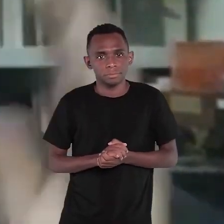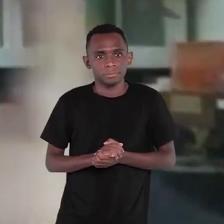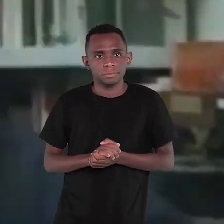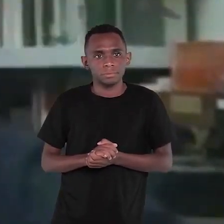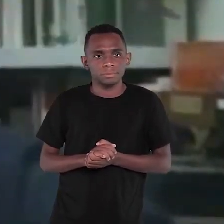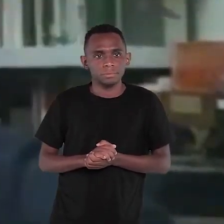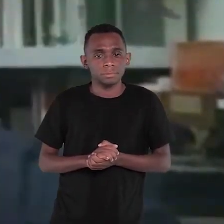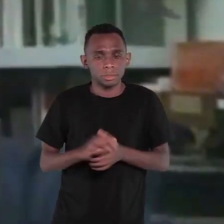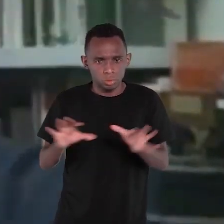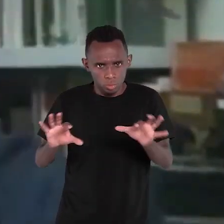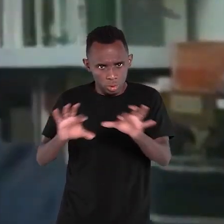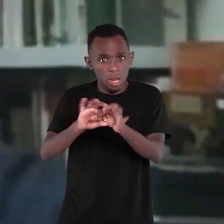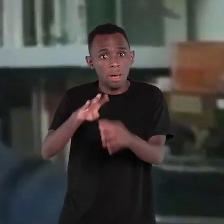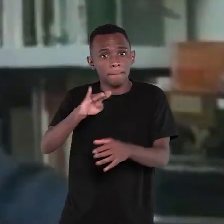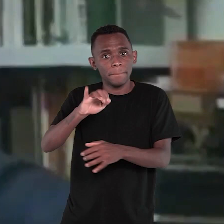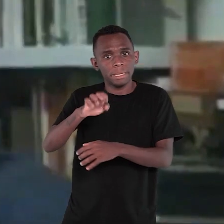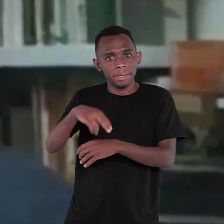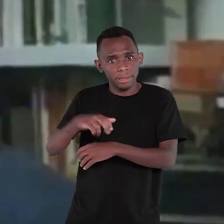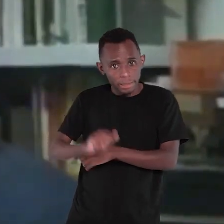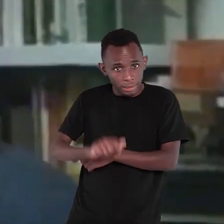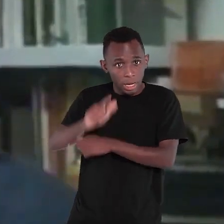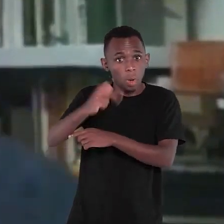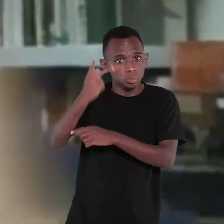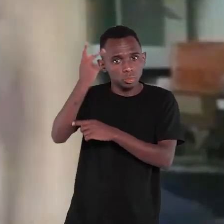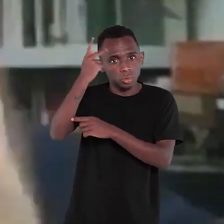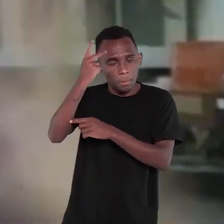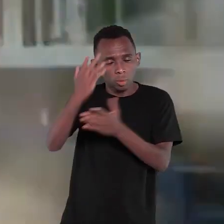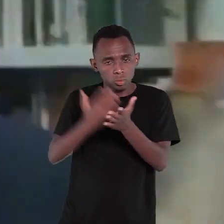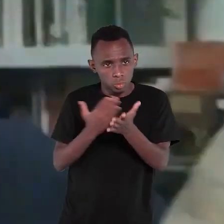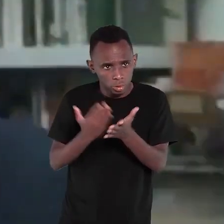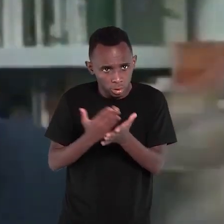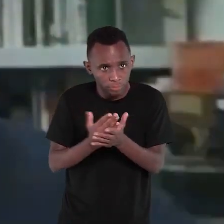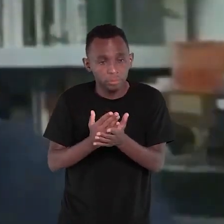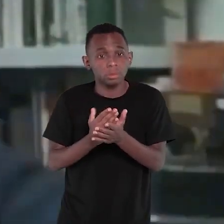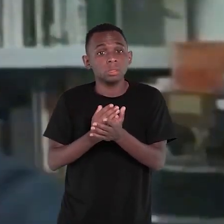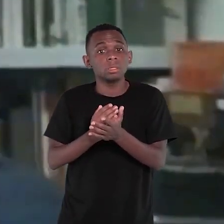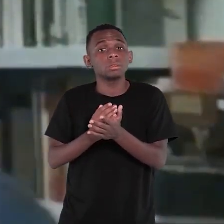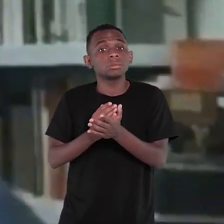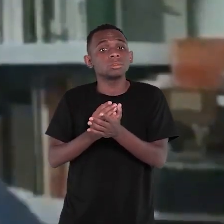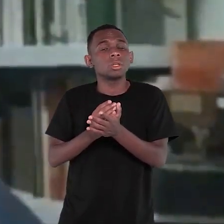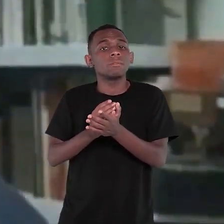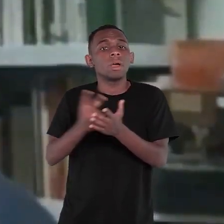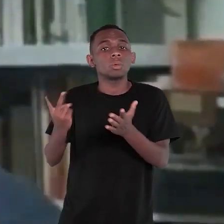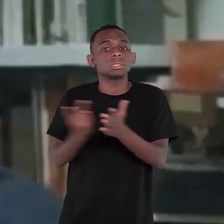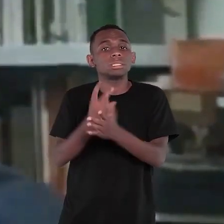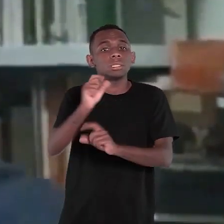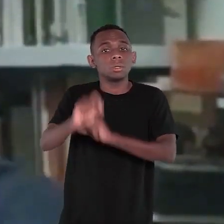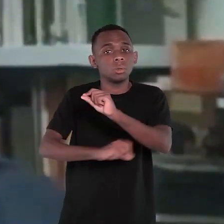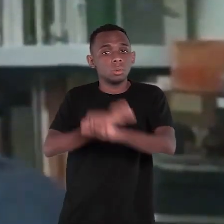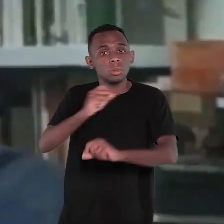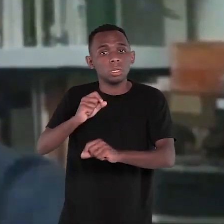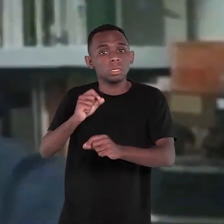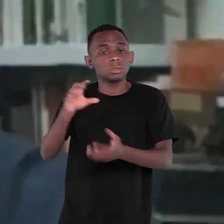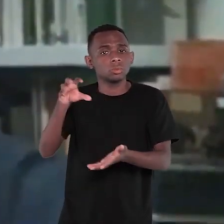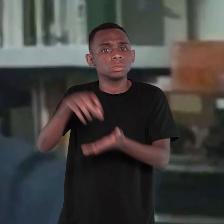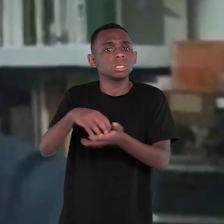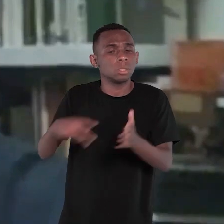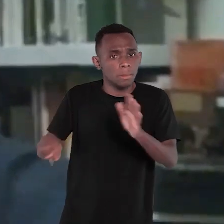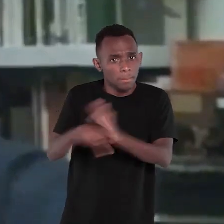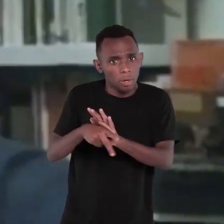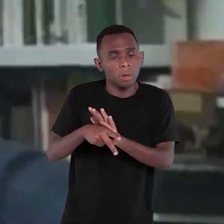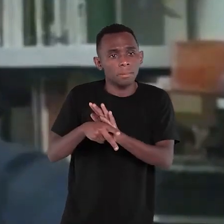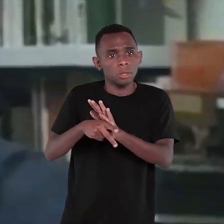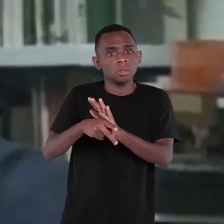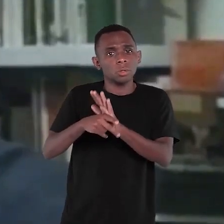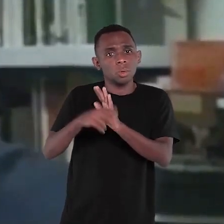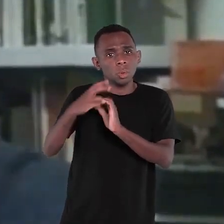São Paulo, mais ou menos encaixada no cronograma, né? Mas acontecendo no Centro Cultural, no Centro de Convenções